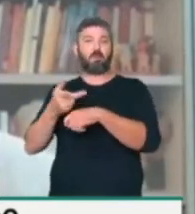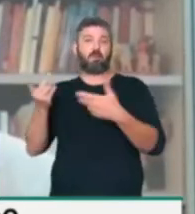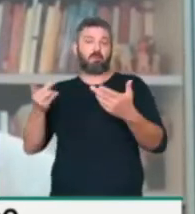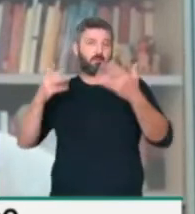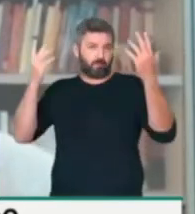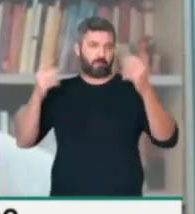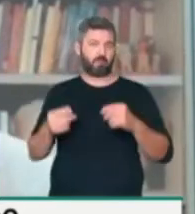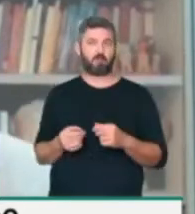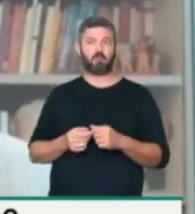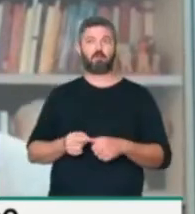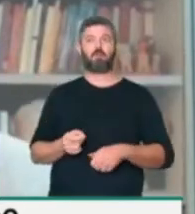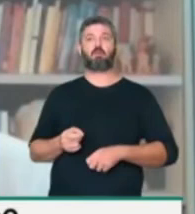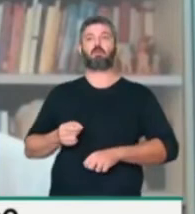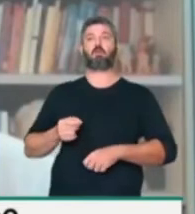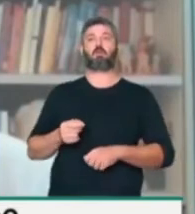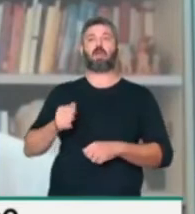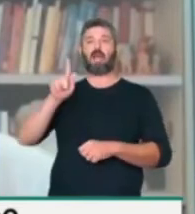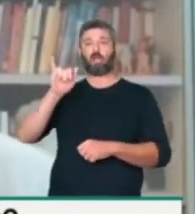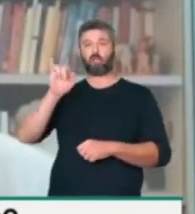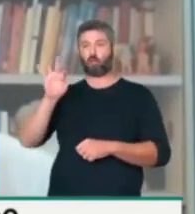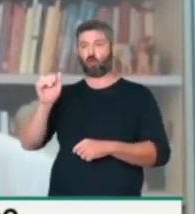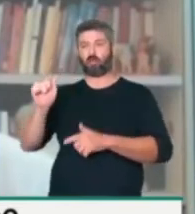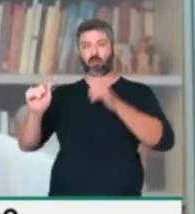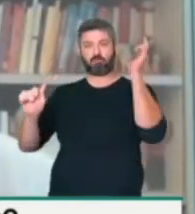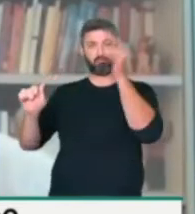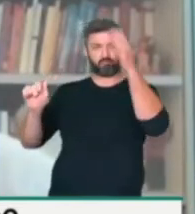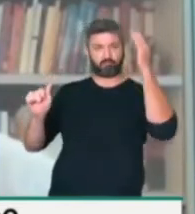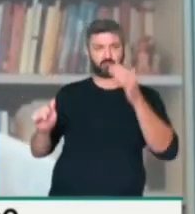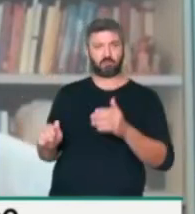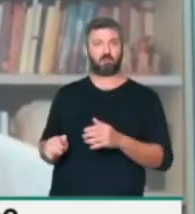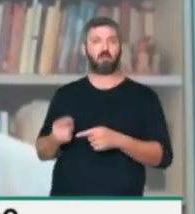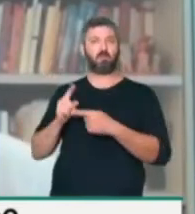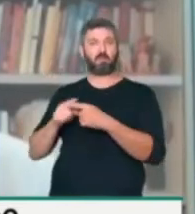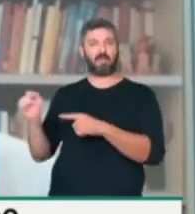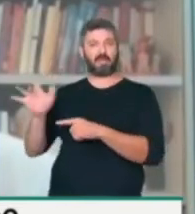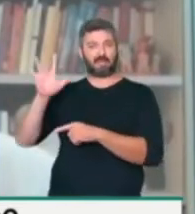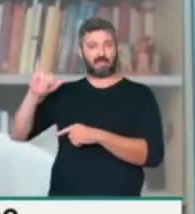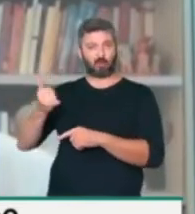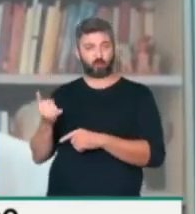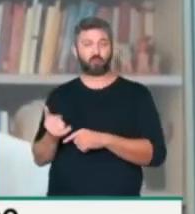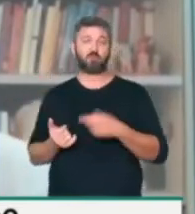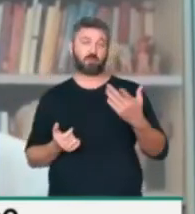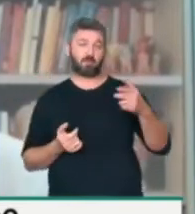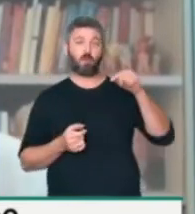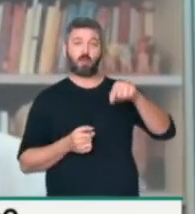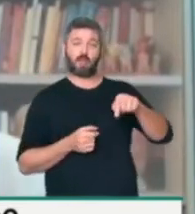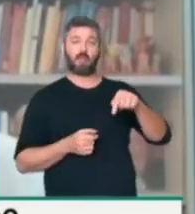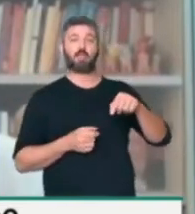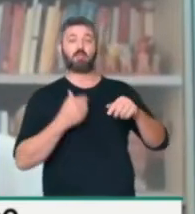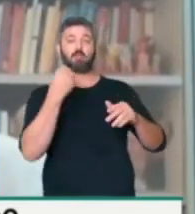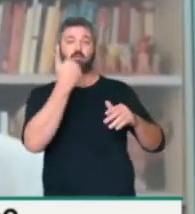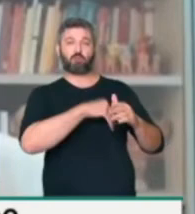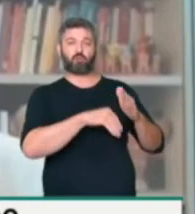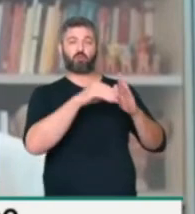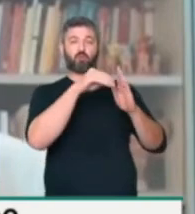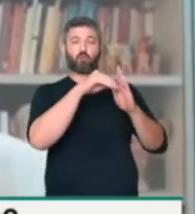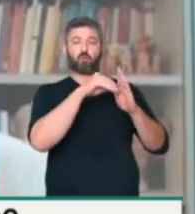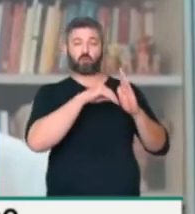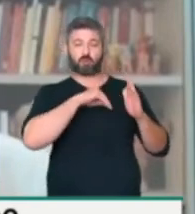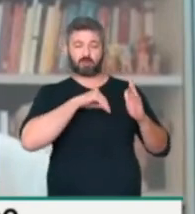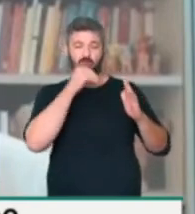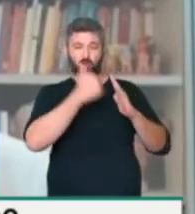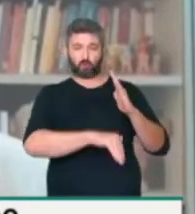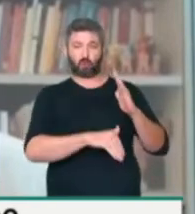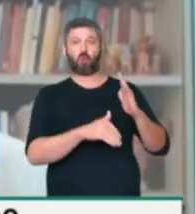enfim, fontes de financiamento na mão de agiotas e bancos que cobram juros mais caros, essa ampliação da margem do consignado é uma forma